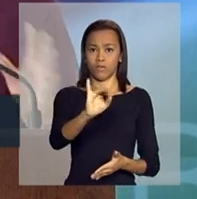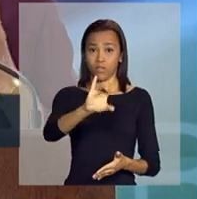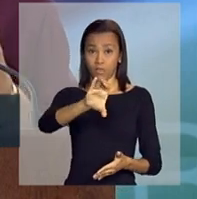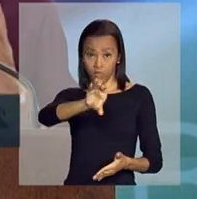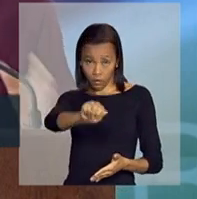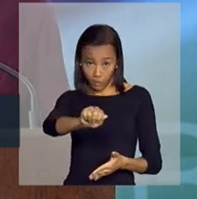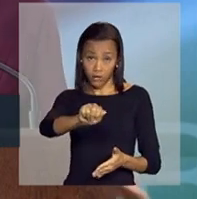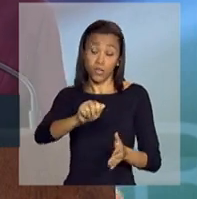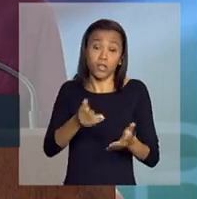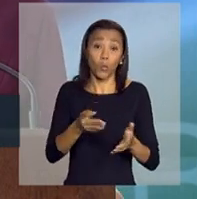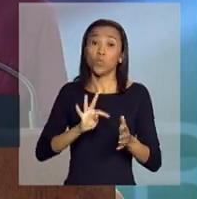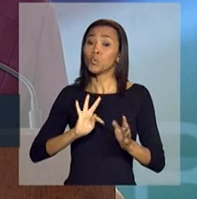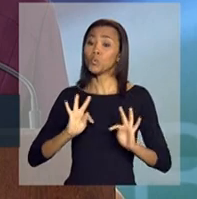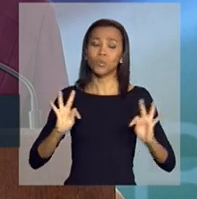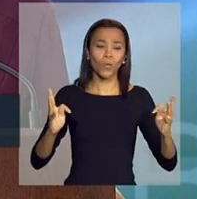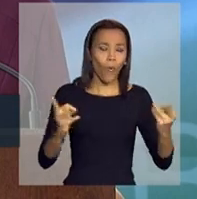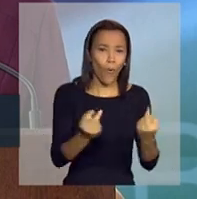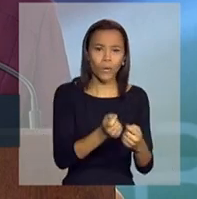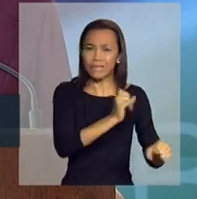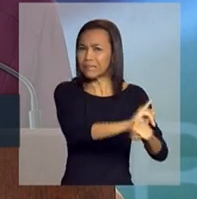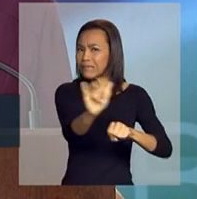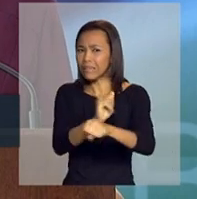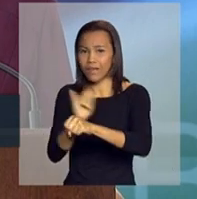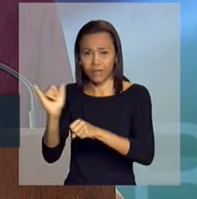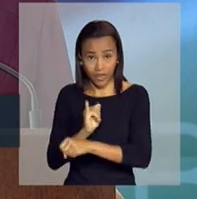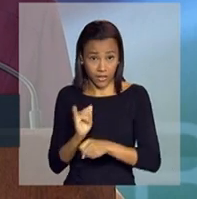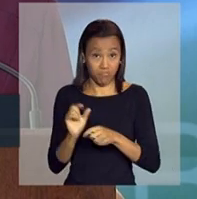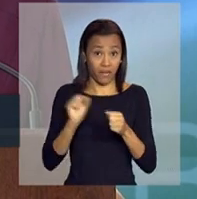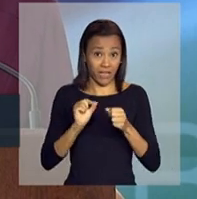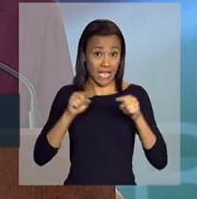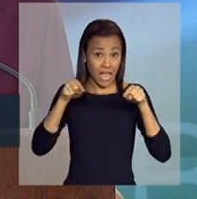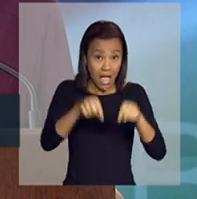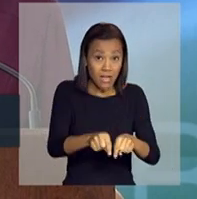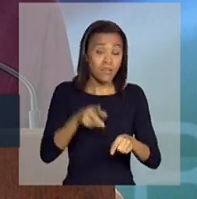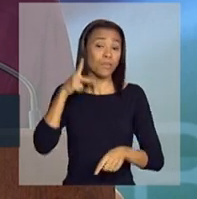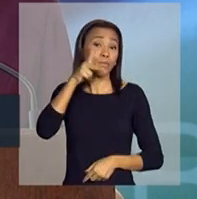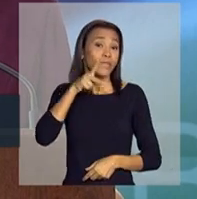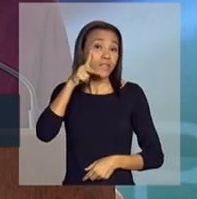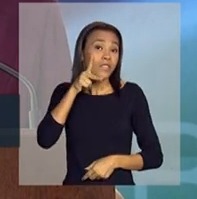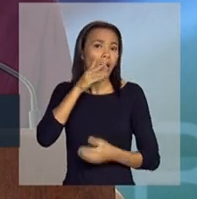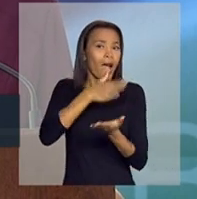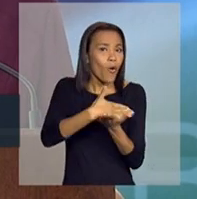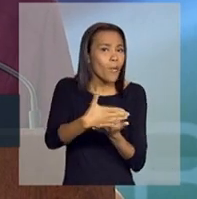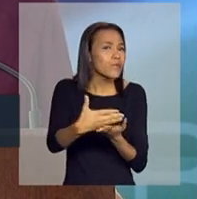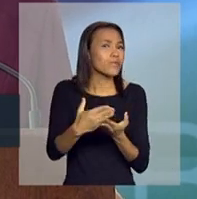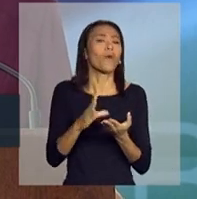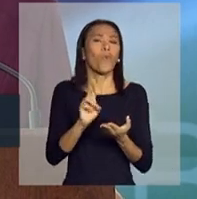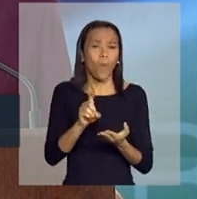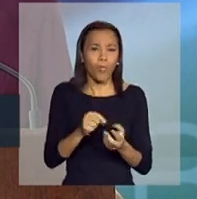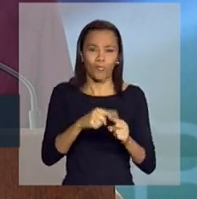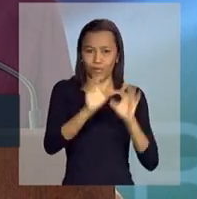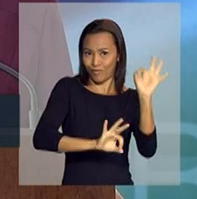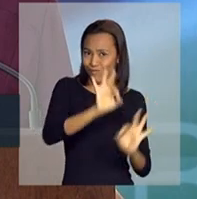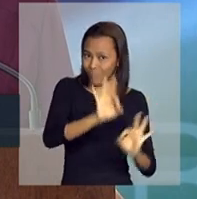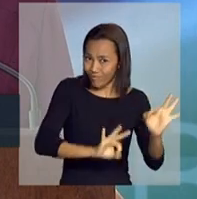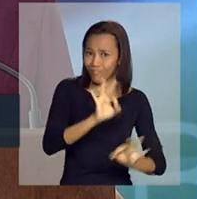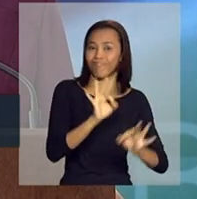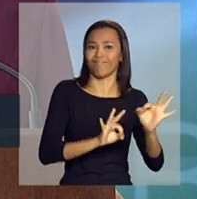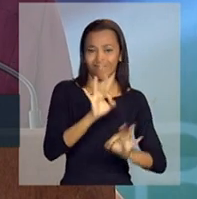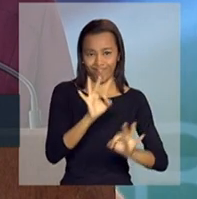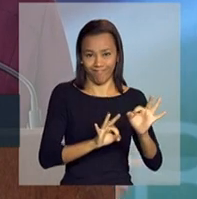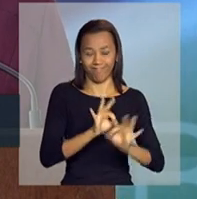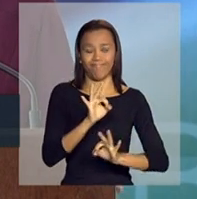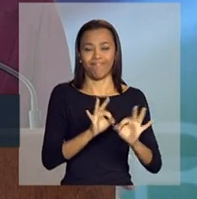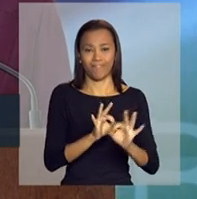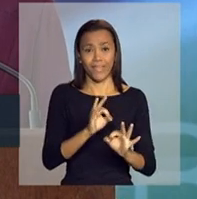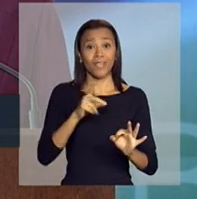Todos os instrumentos para fazer essa política, a começar dos projetos, tinham